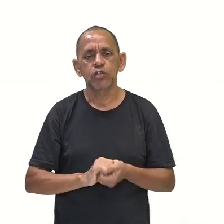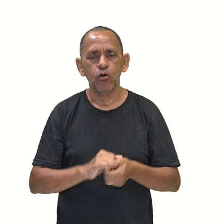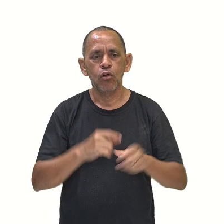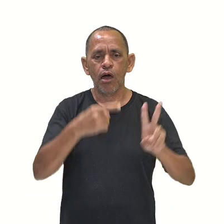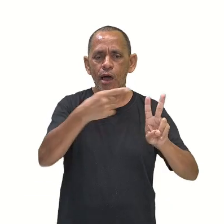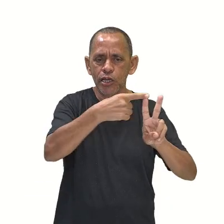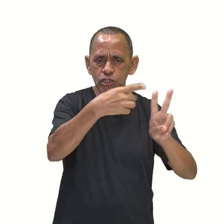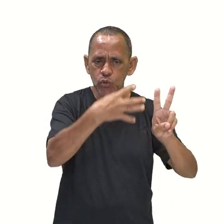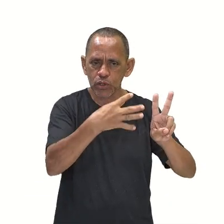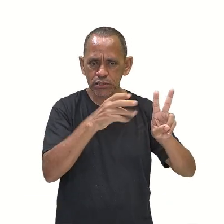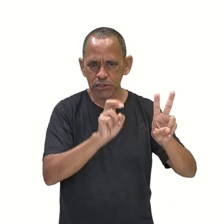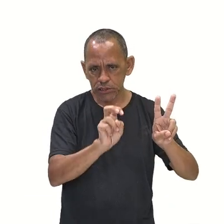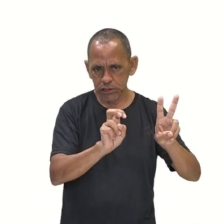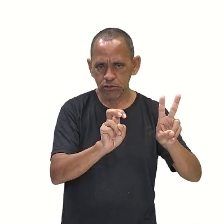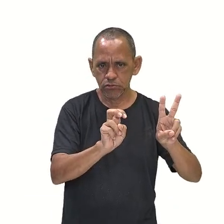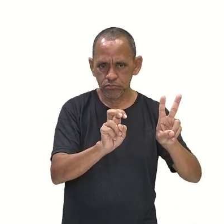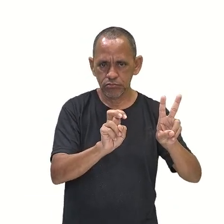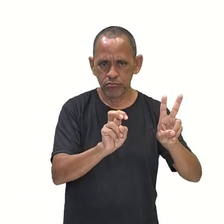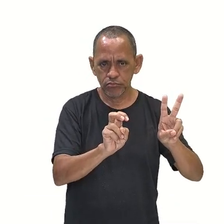maior lado,